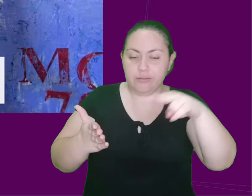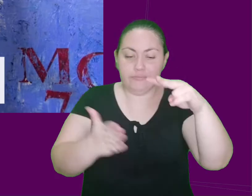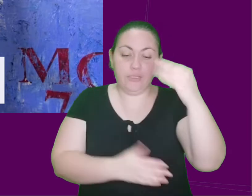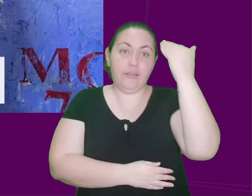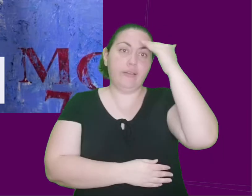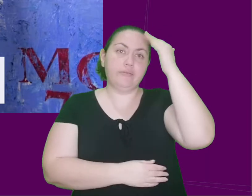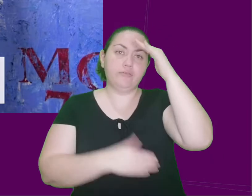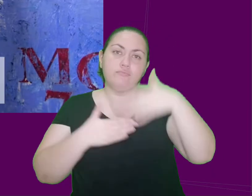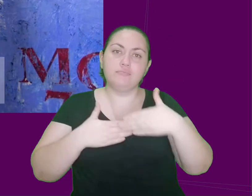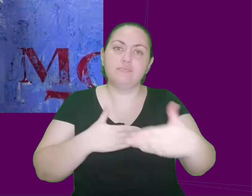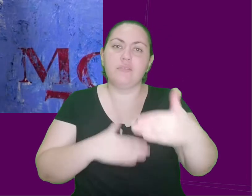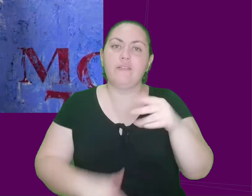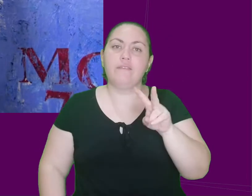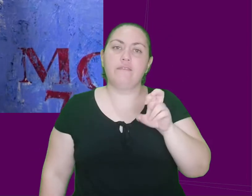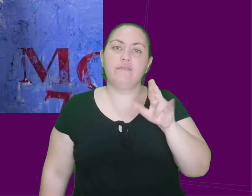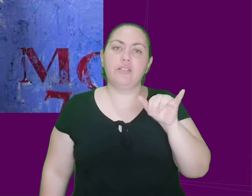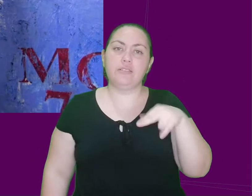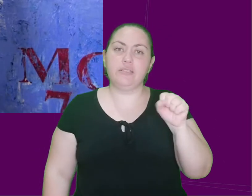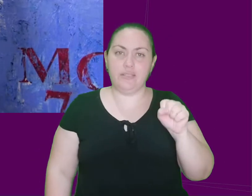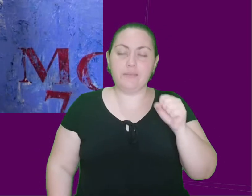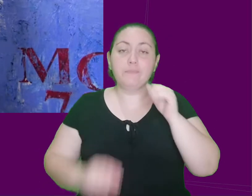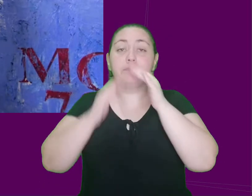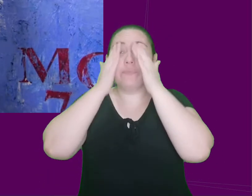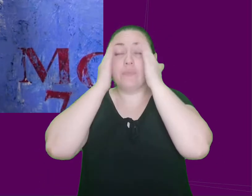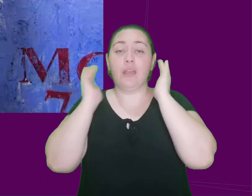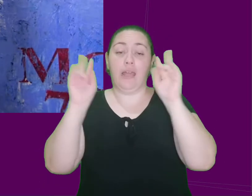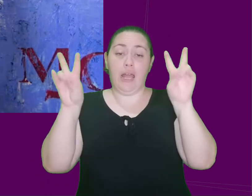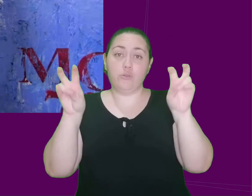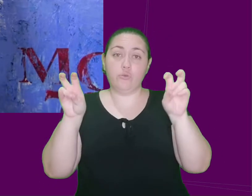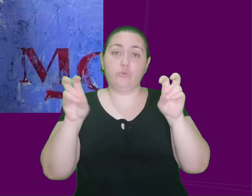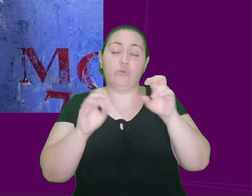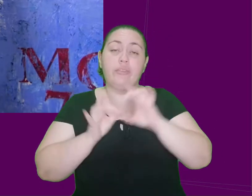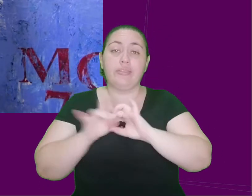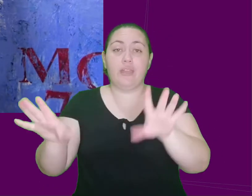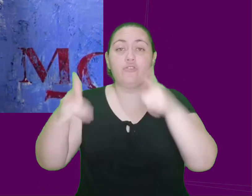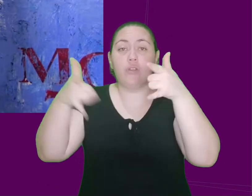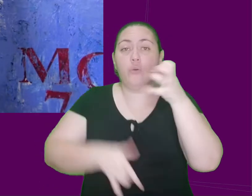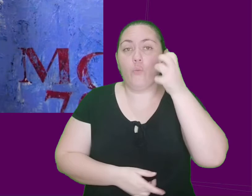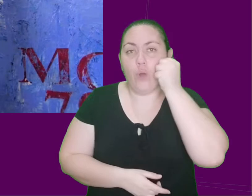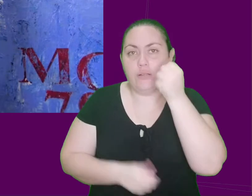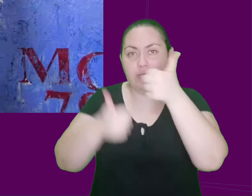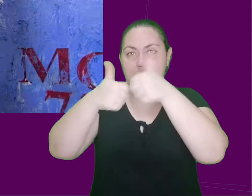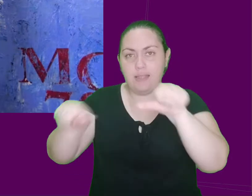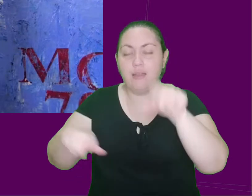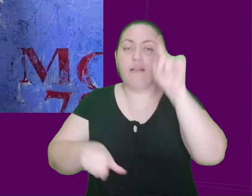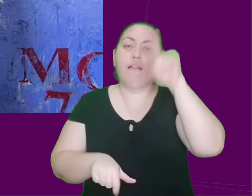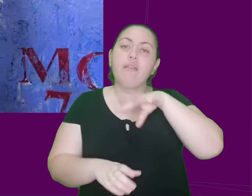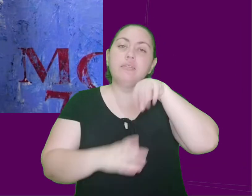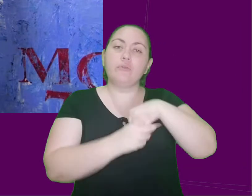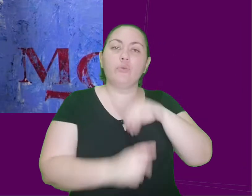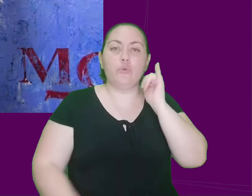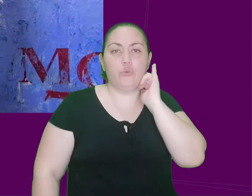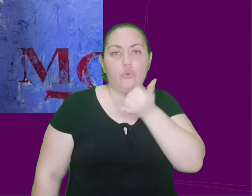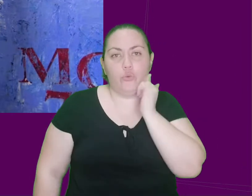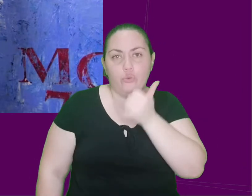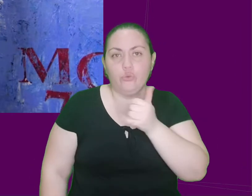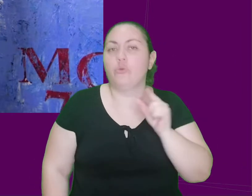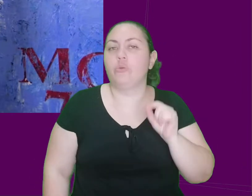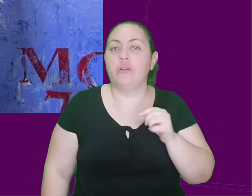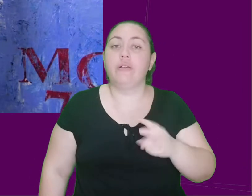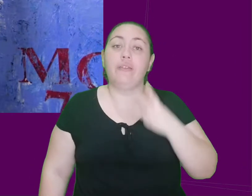de leve verniz. O título do livro Deixe o Quarto Como Está e sua epígrafe são partes de um